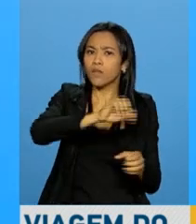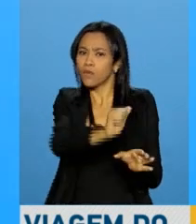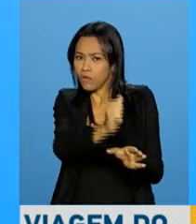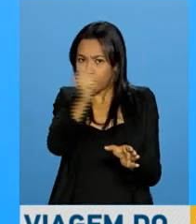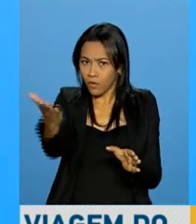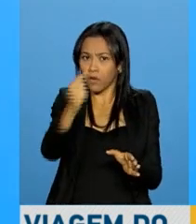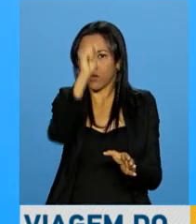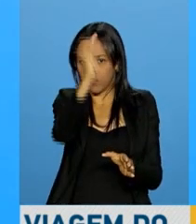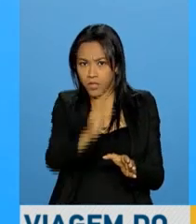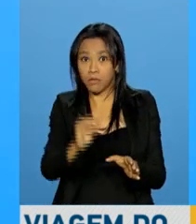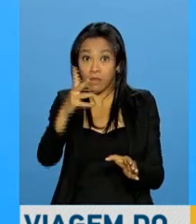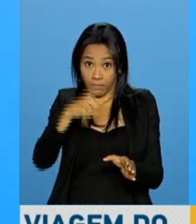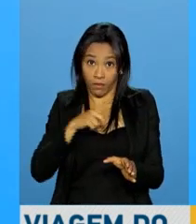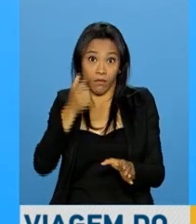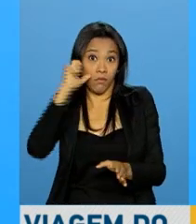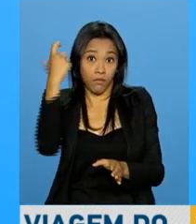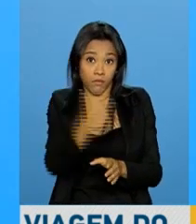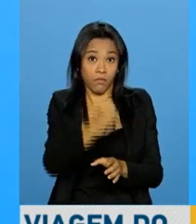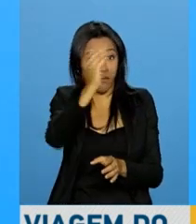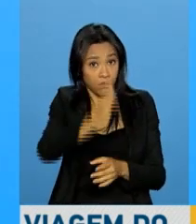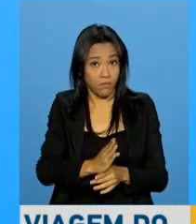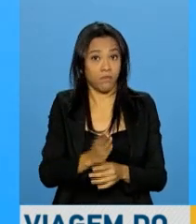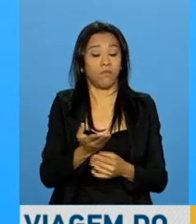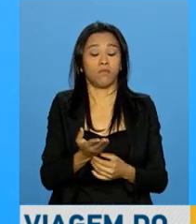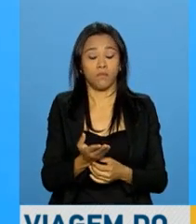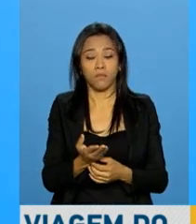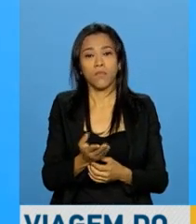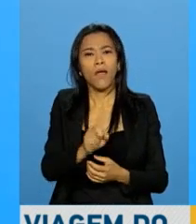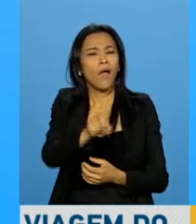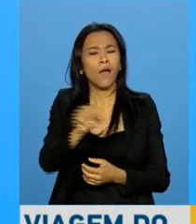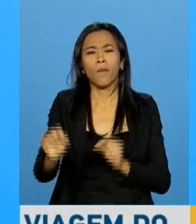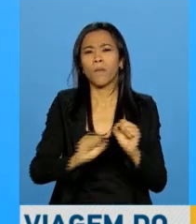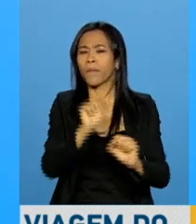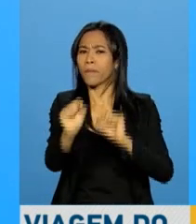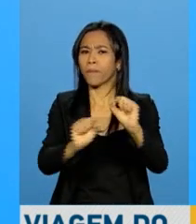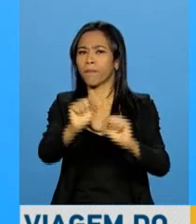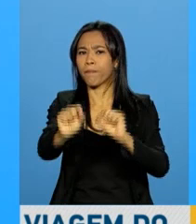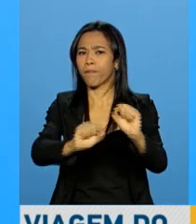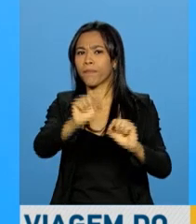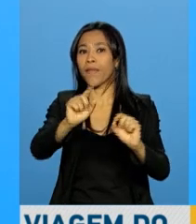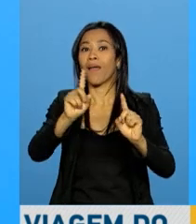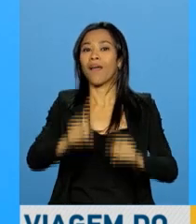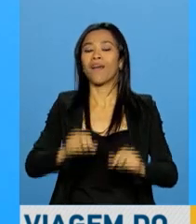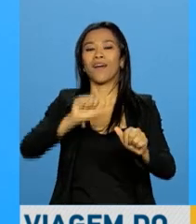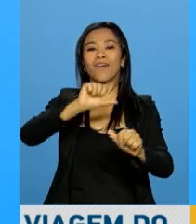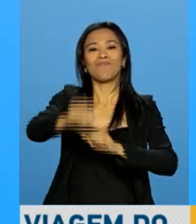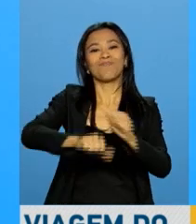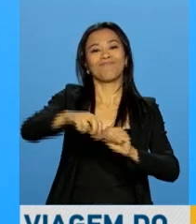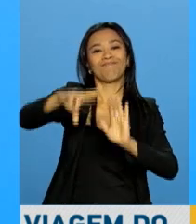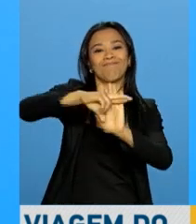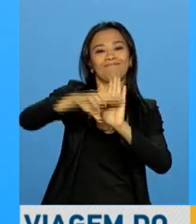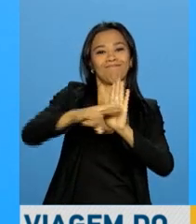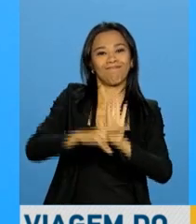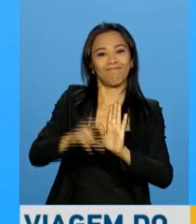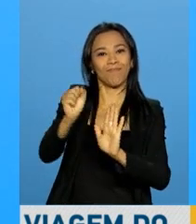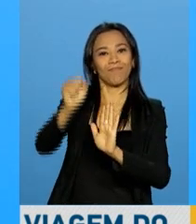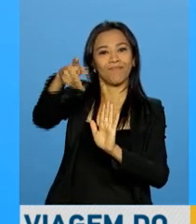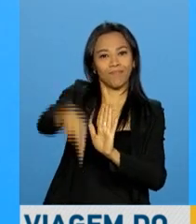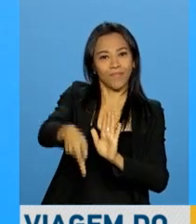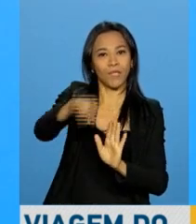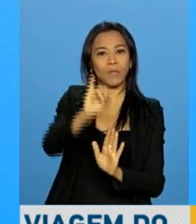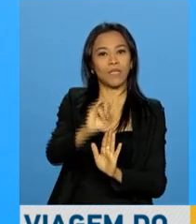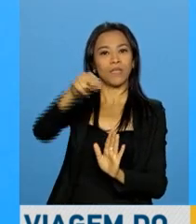investir no nosso país, é a reforma da Previdência.